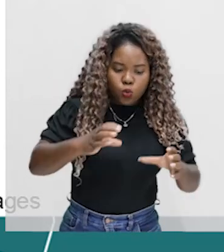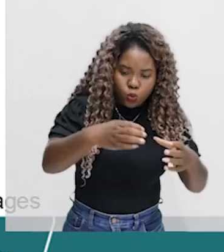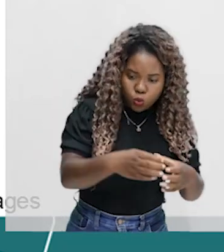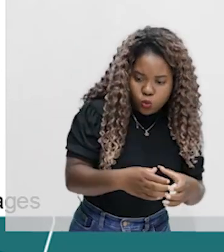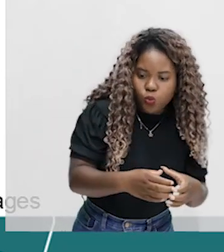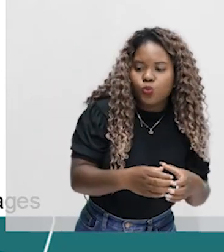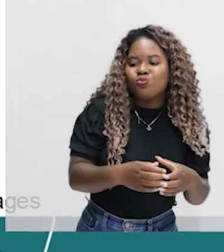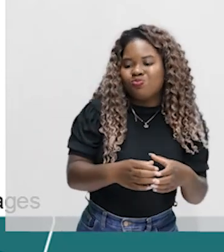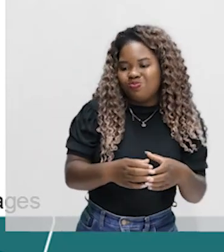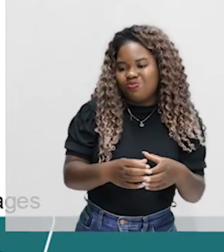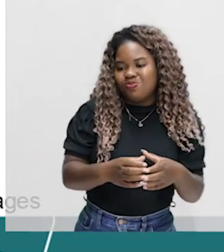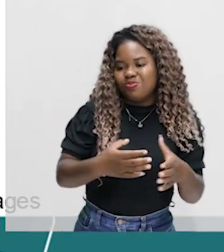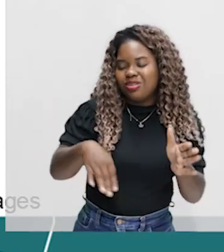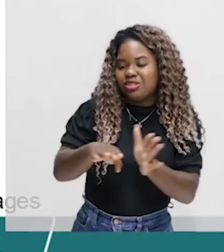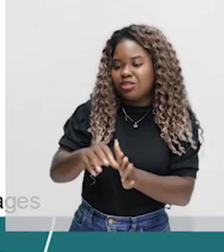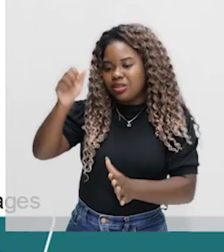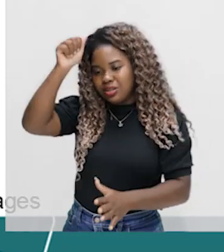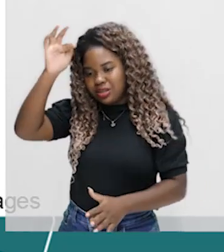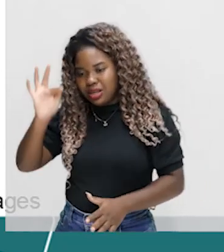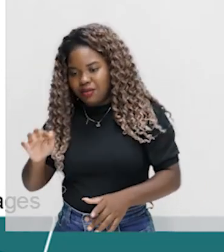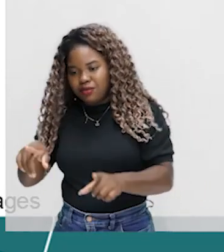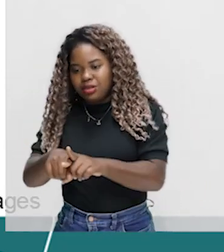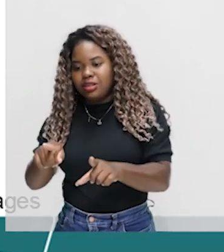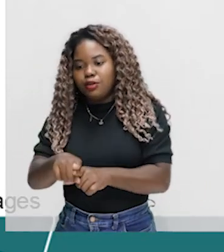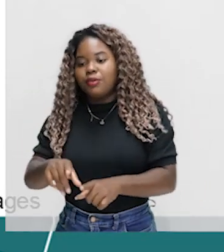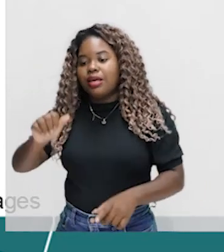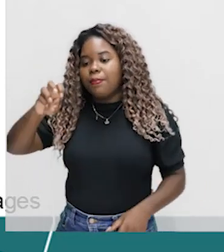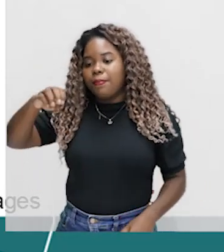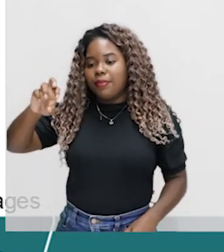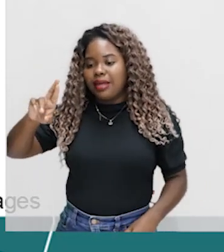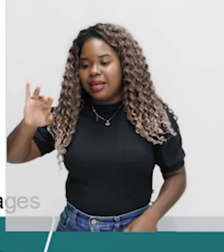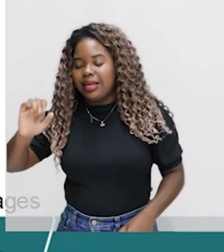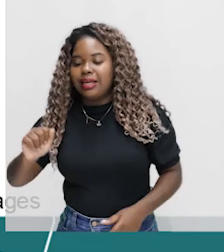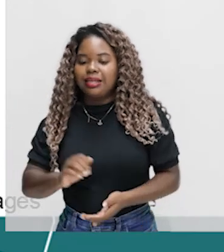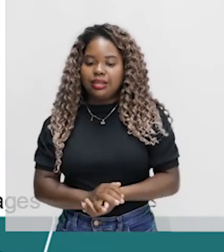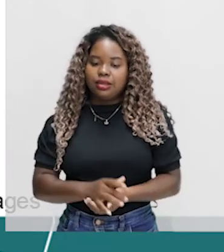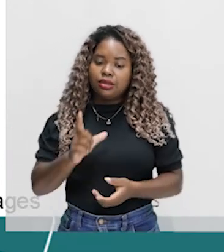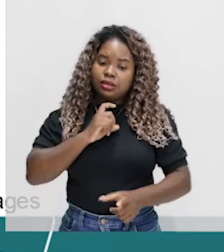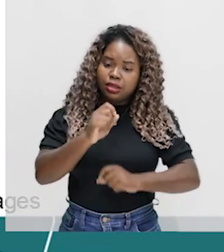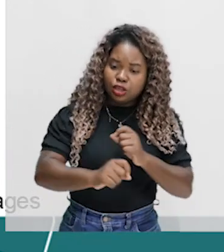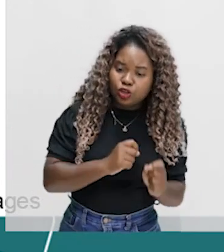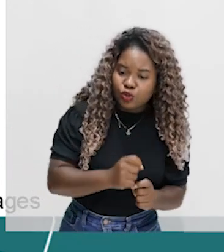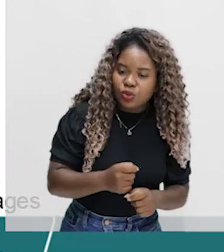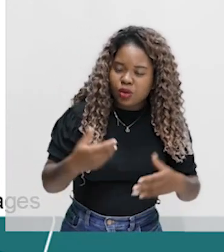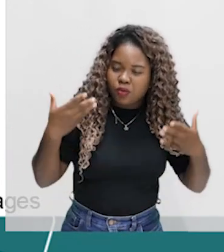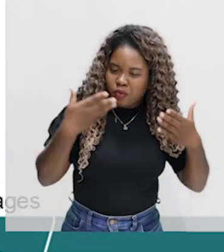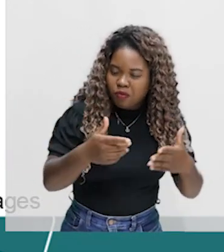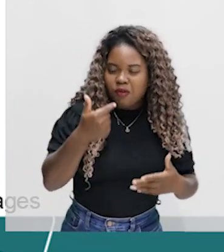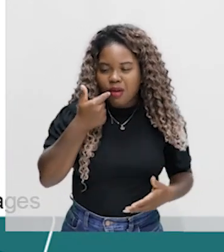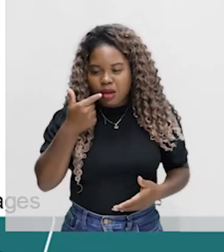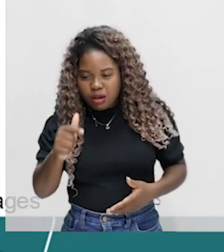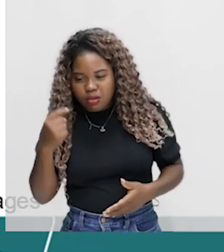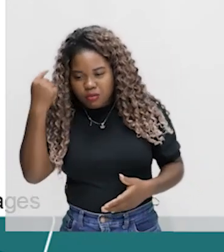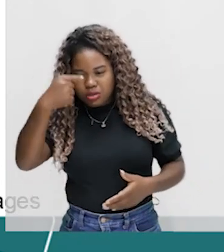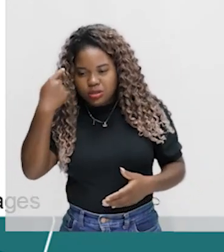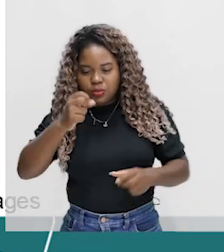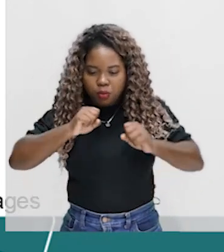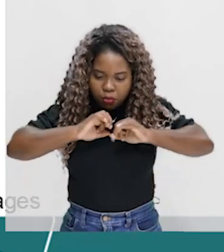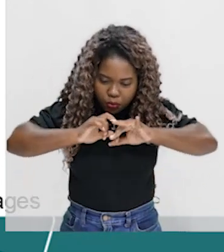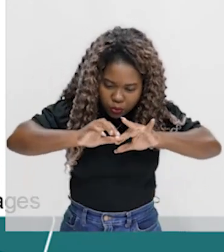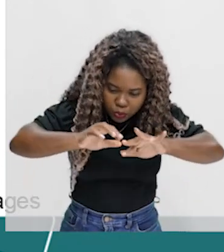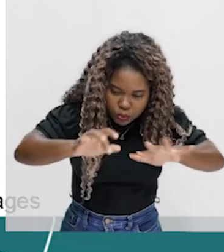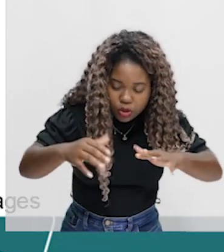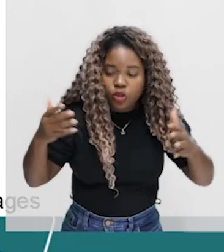e na África. Como marca dessa colonização, a língua espanhola se expandiu e